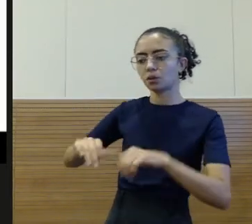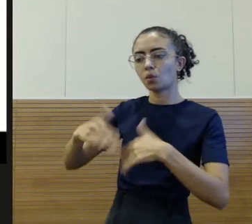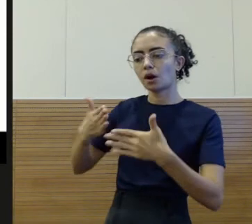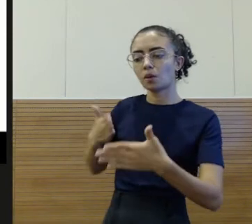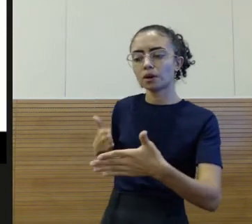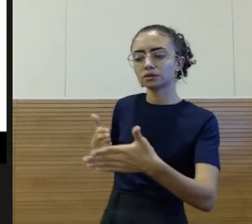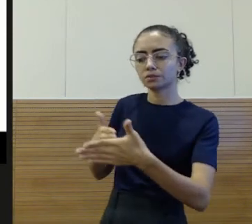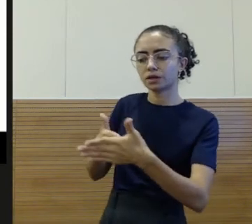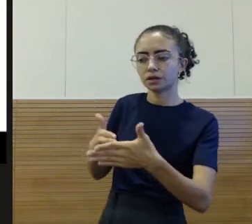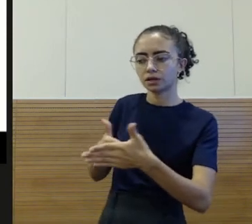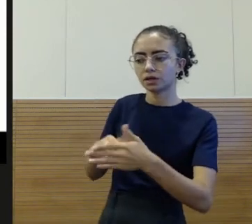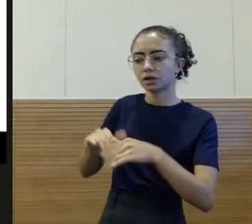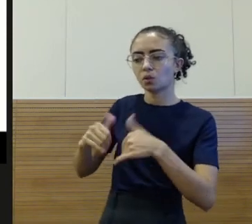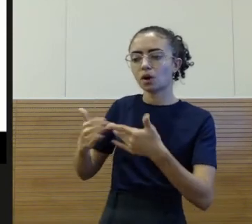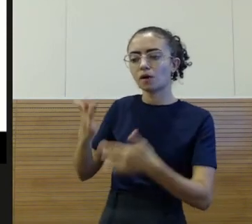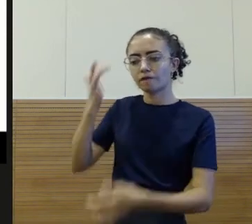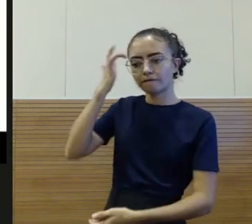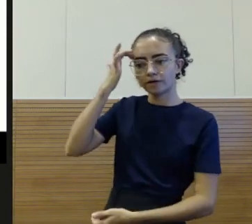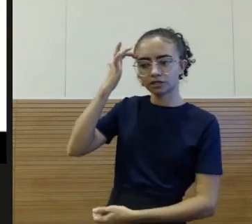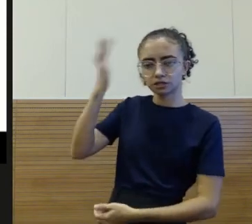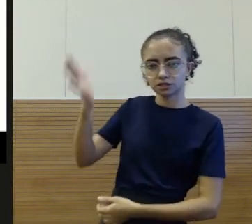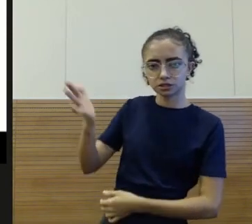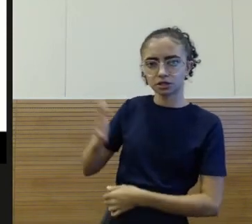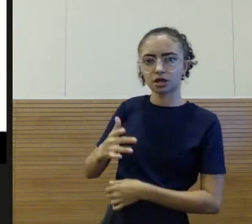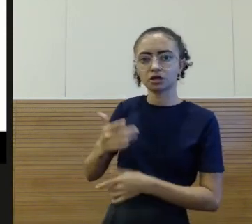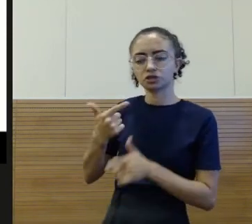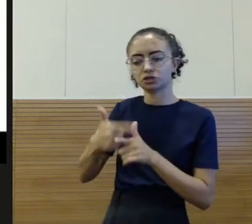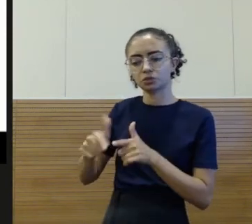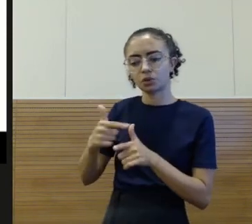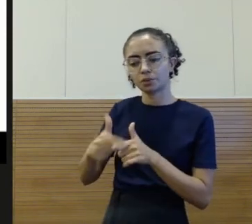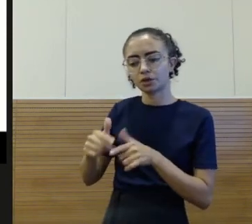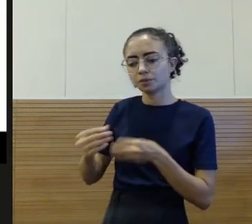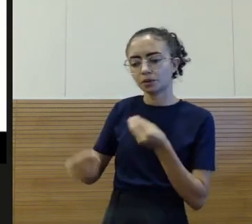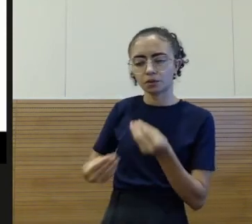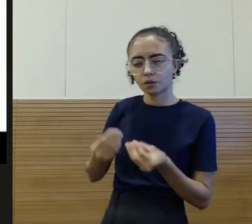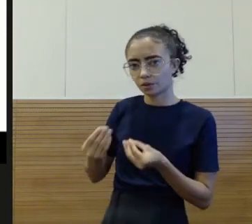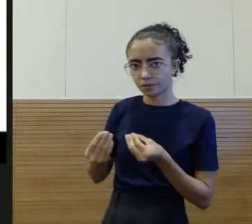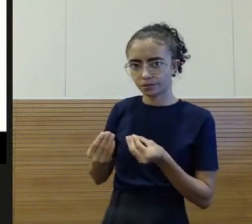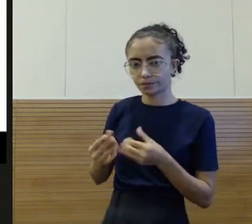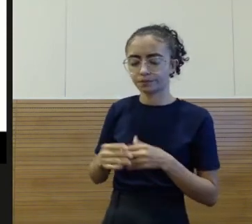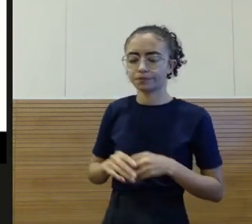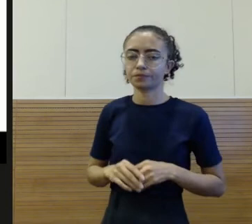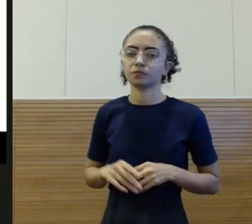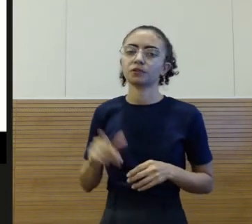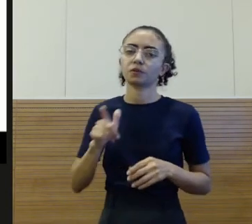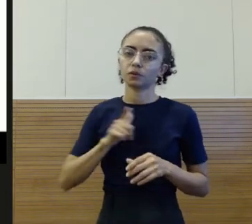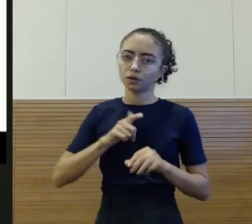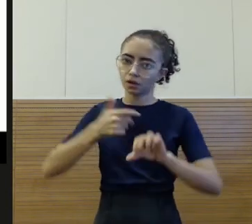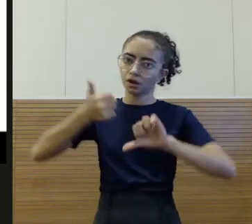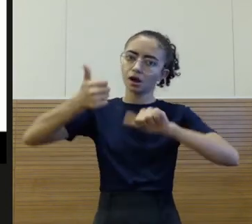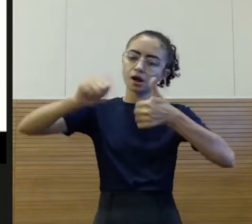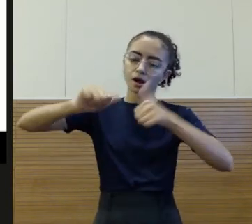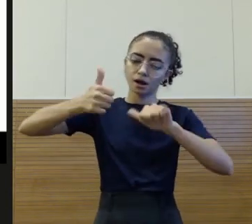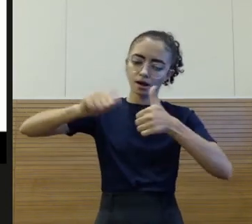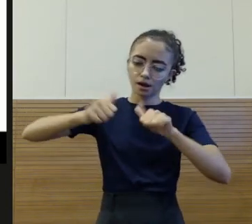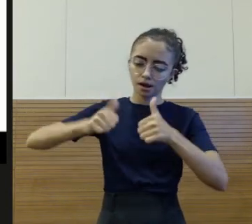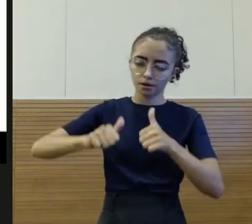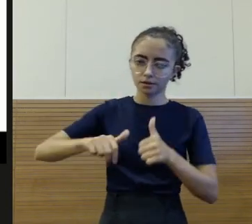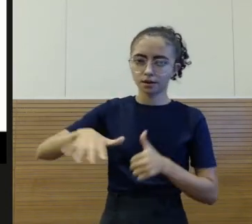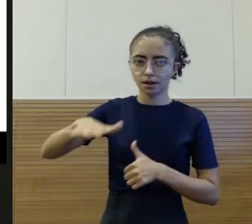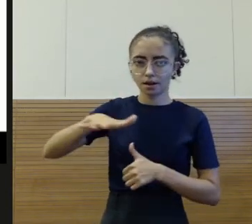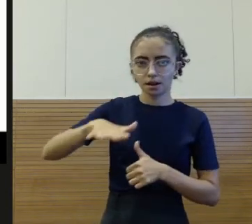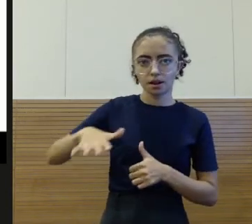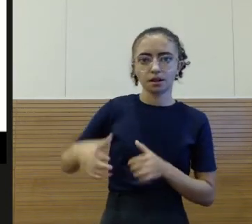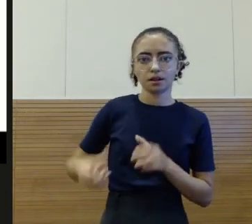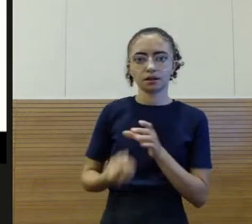e facilitadores dessa problemática. Então, se faz essa análise no âmbito da produção,